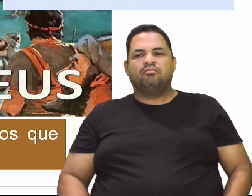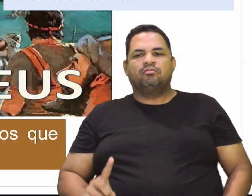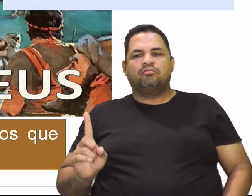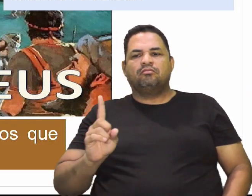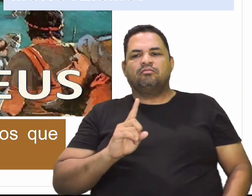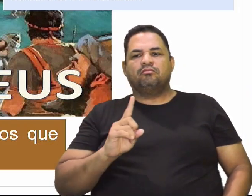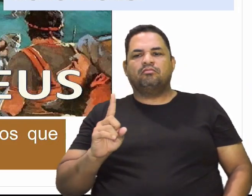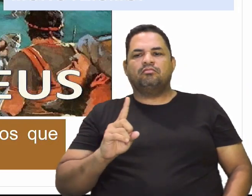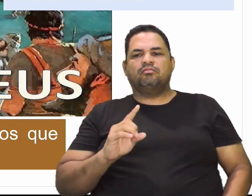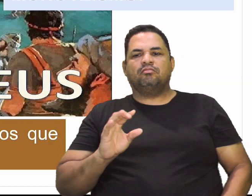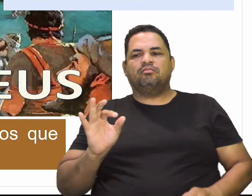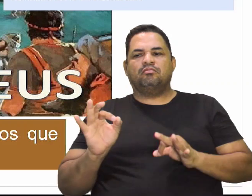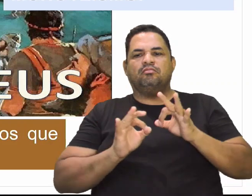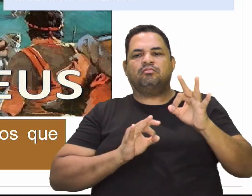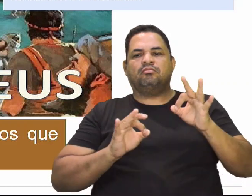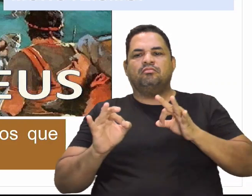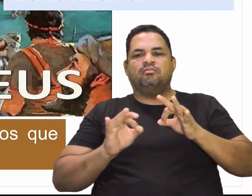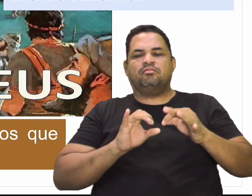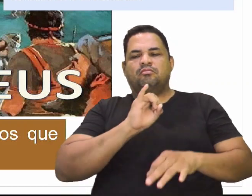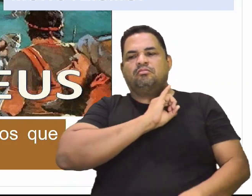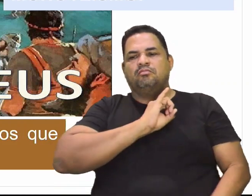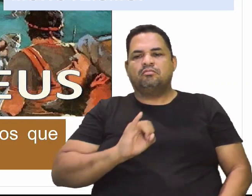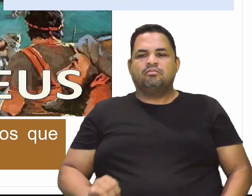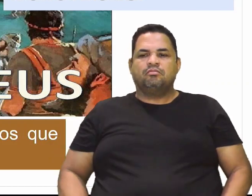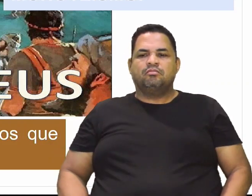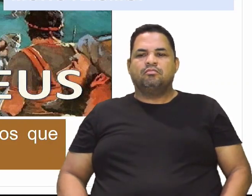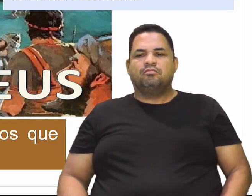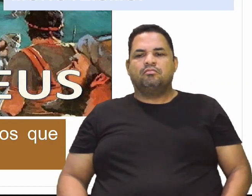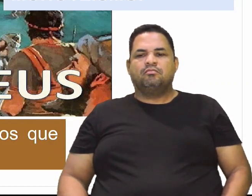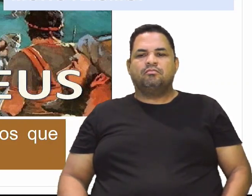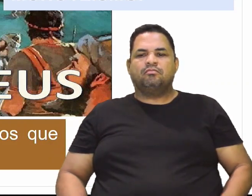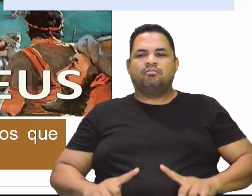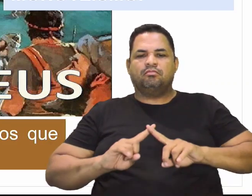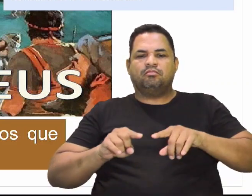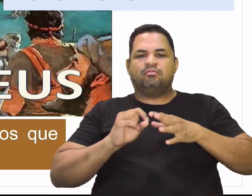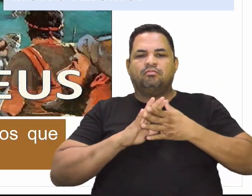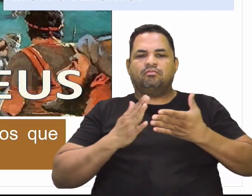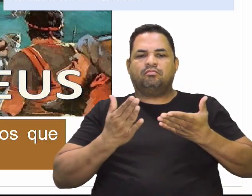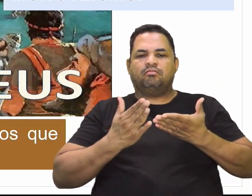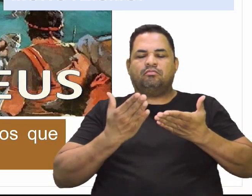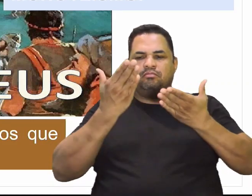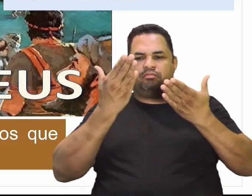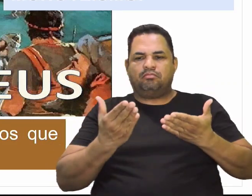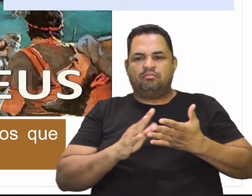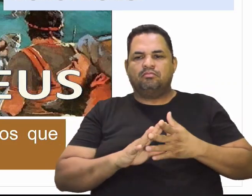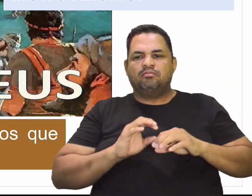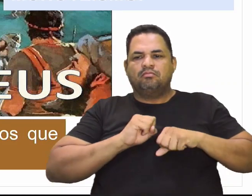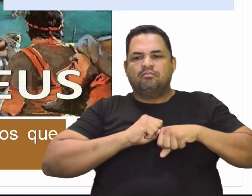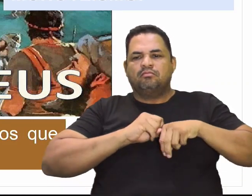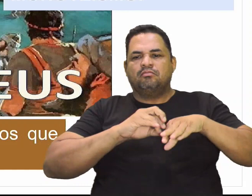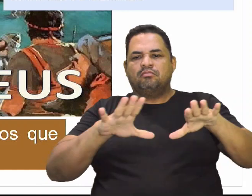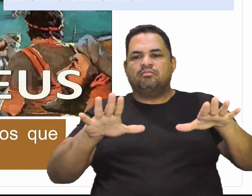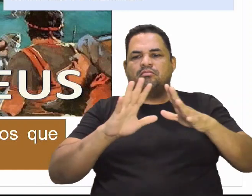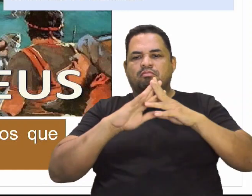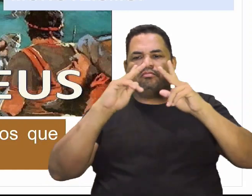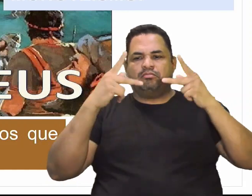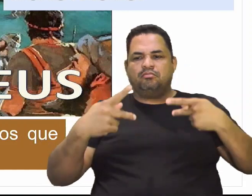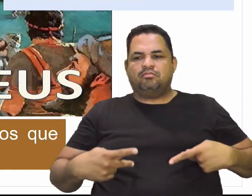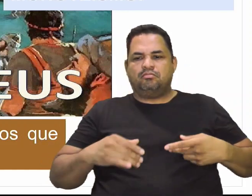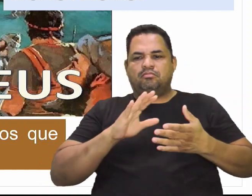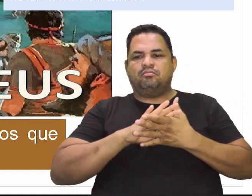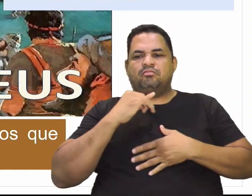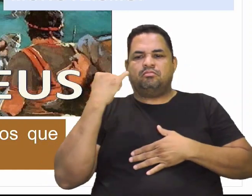não construíram um império. Mas o mais importante, transmitir à humanidade